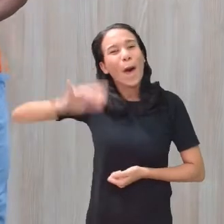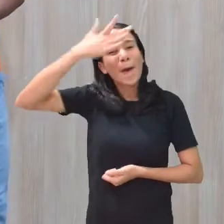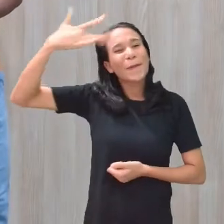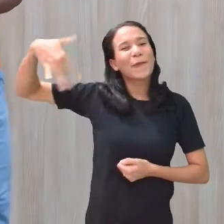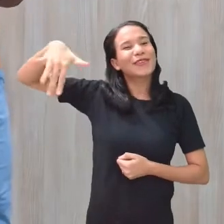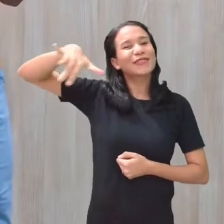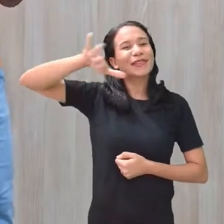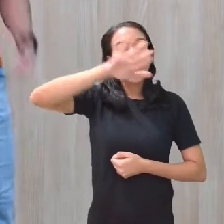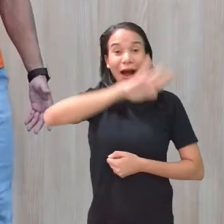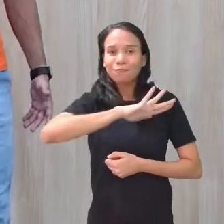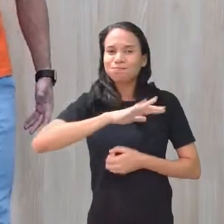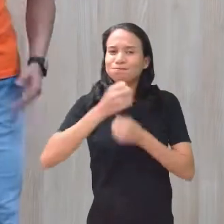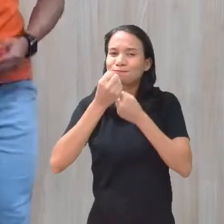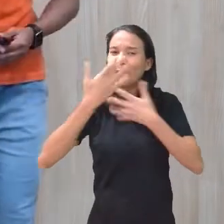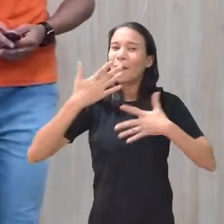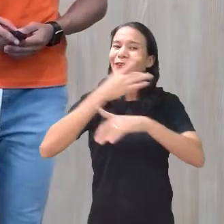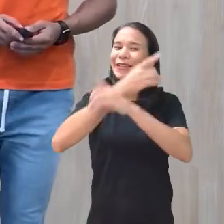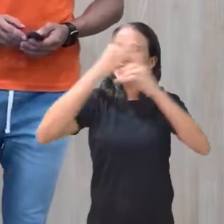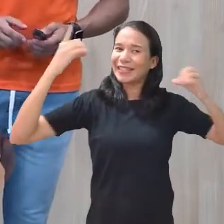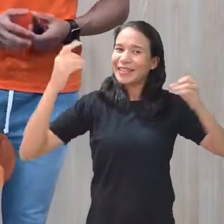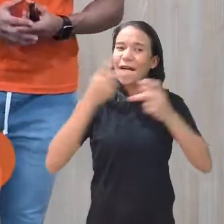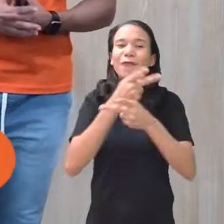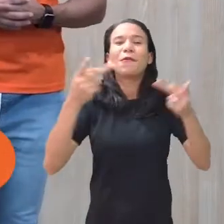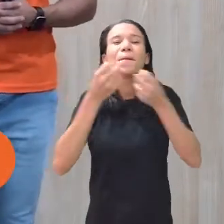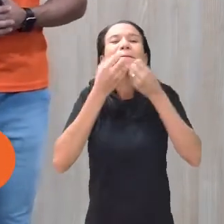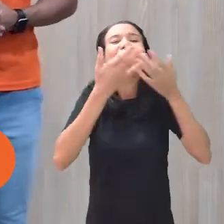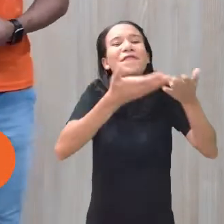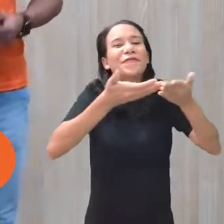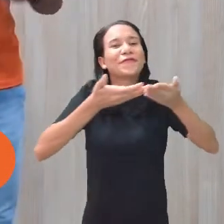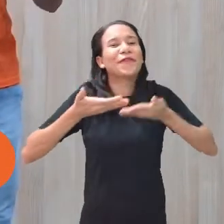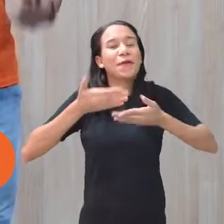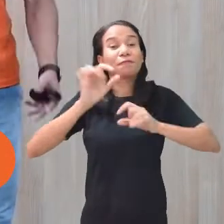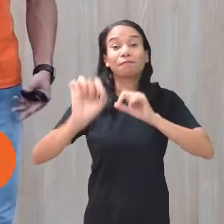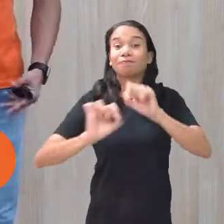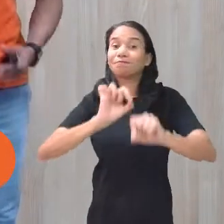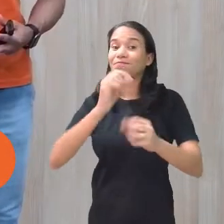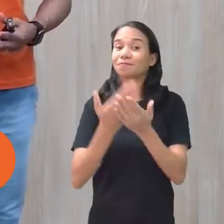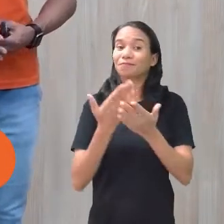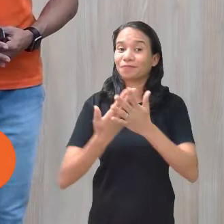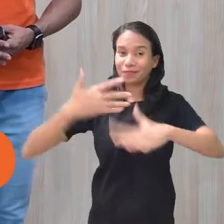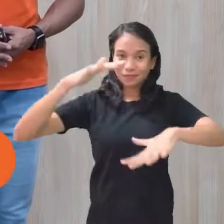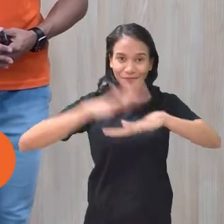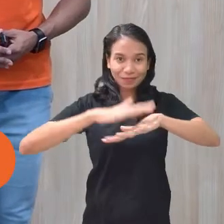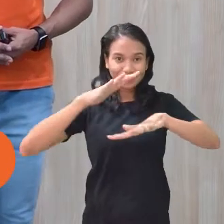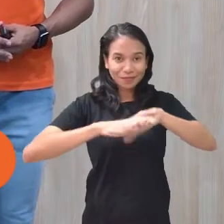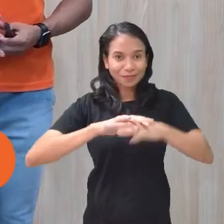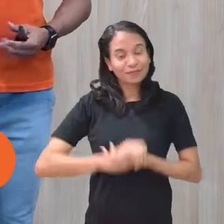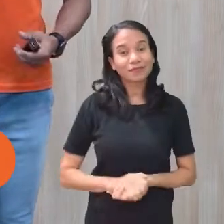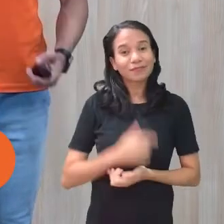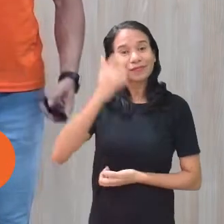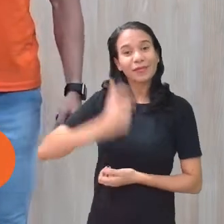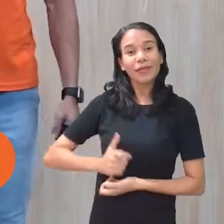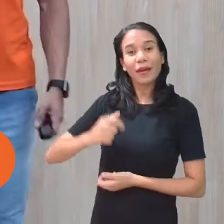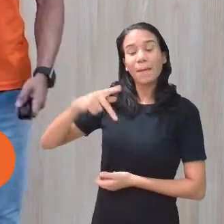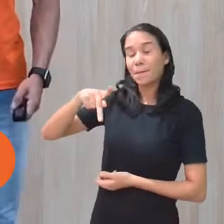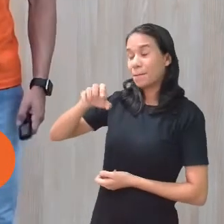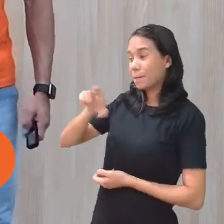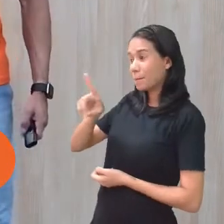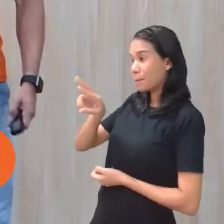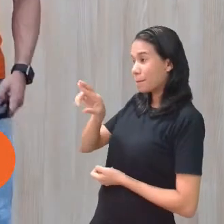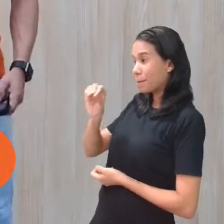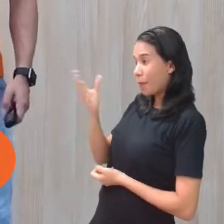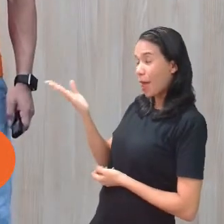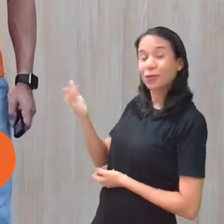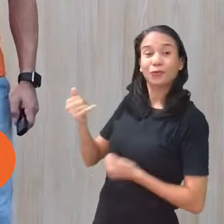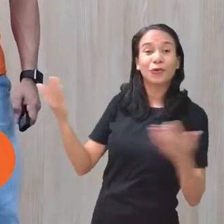Olá pessoal, muito bom dia, seja muito bem-vindo aí a mais uma aula de matemática. Eu me chamo Pedro Vitor